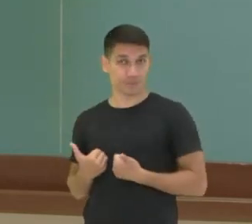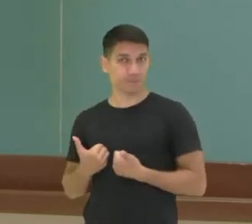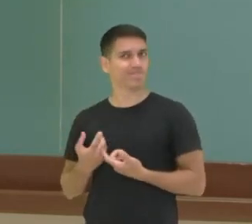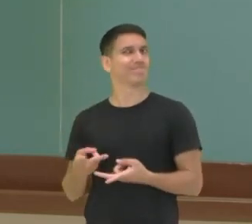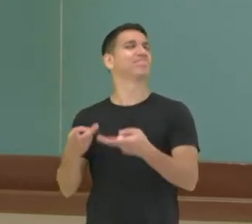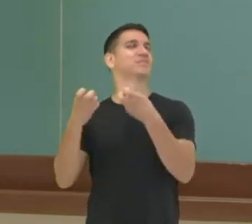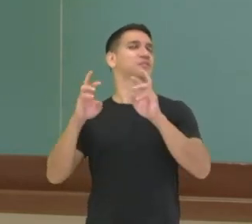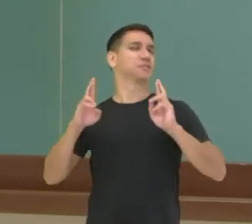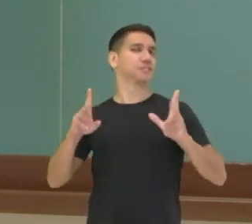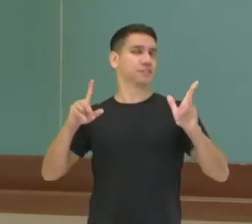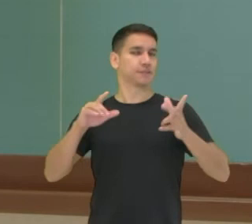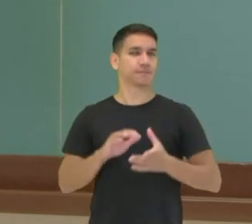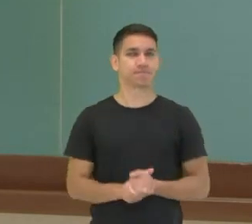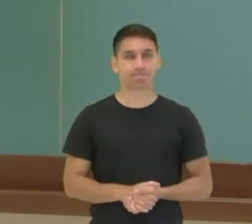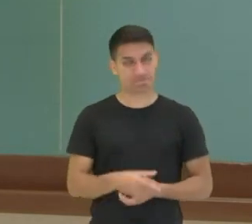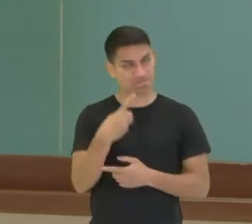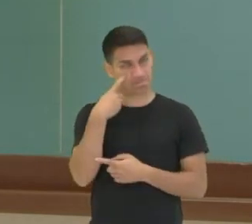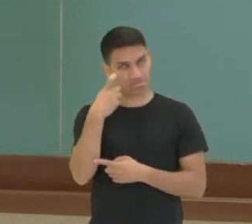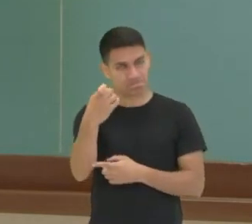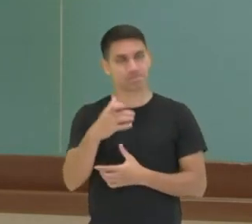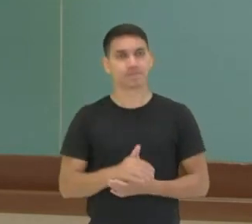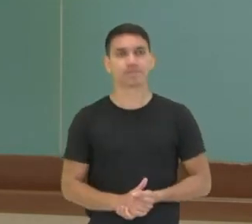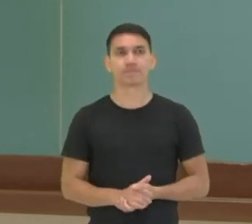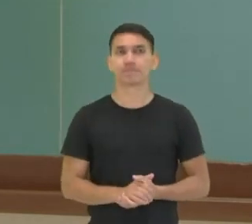Perceberam, então? Interessante.